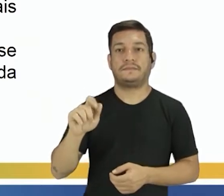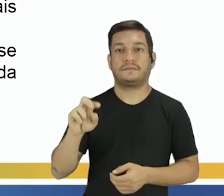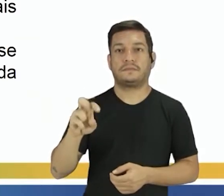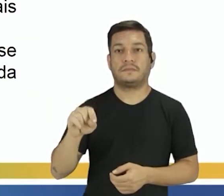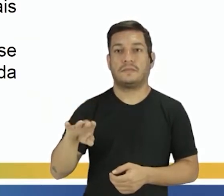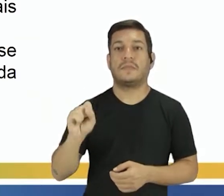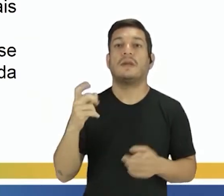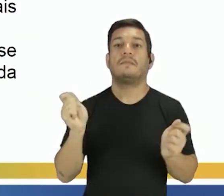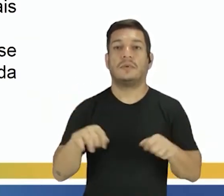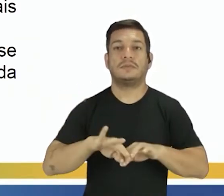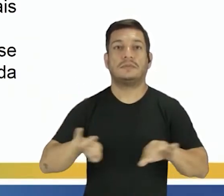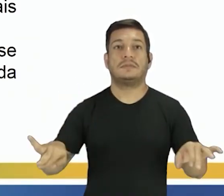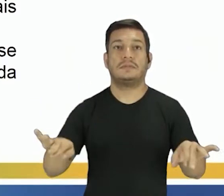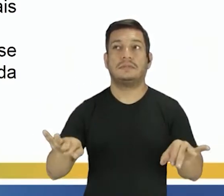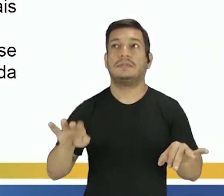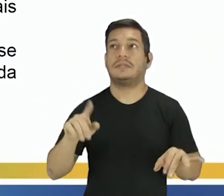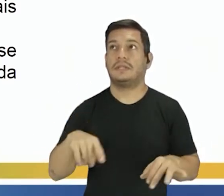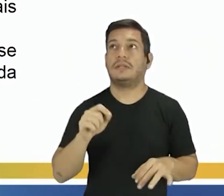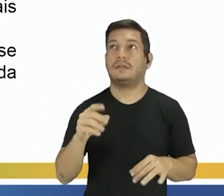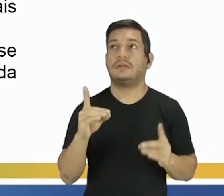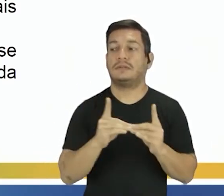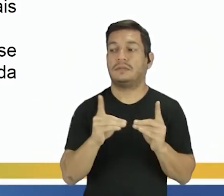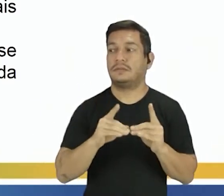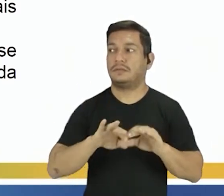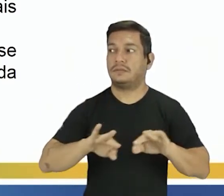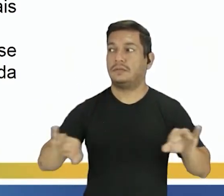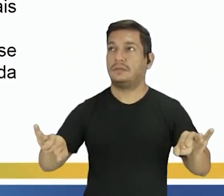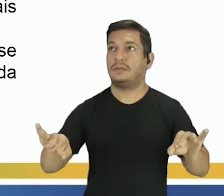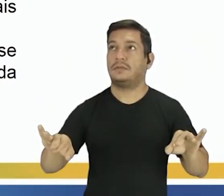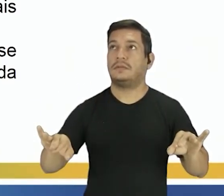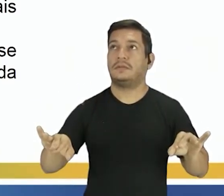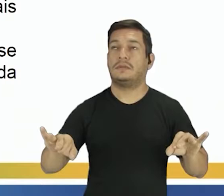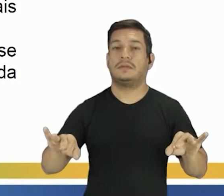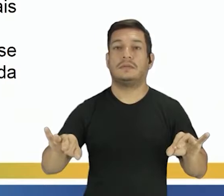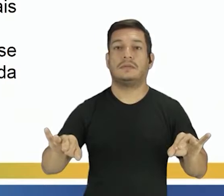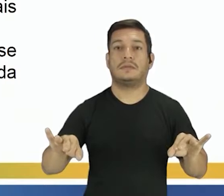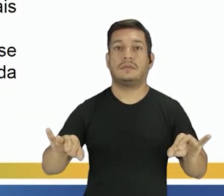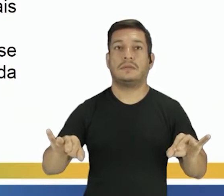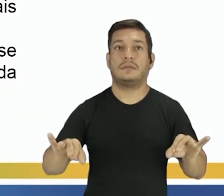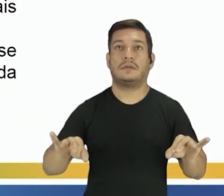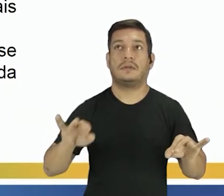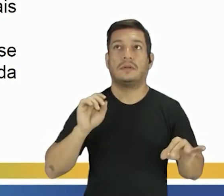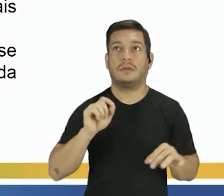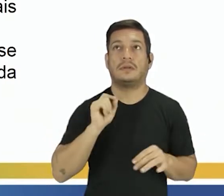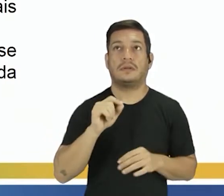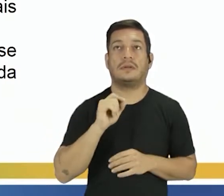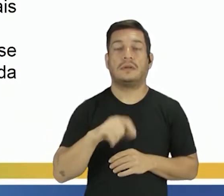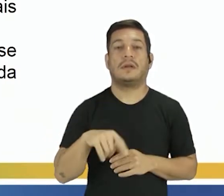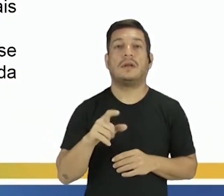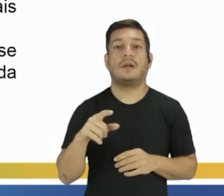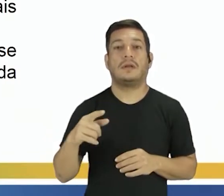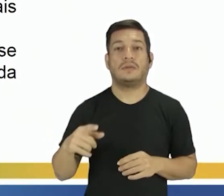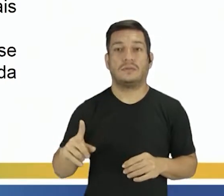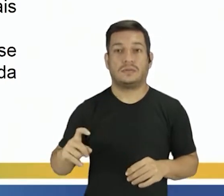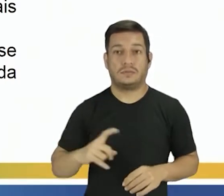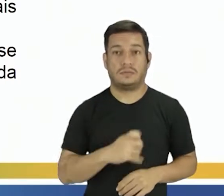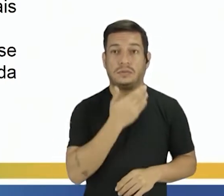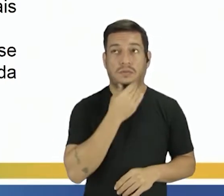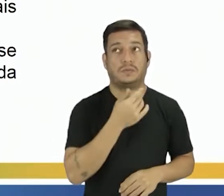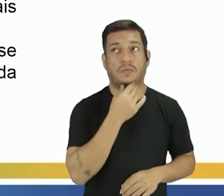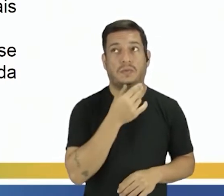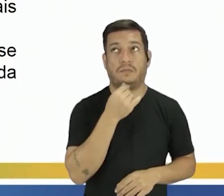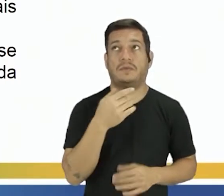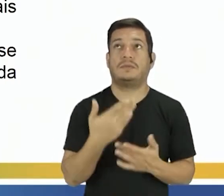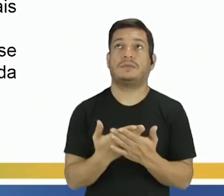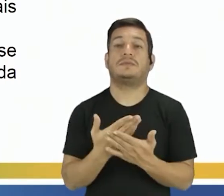ser separada, ela é didaticamente separada em espermatogênese, a produção dos gametas no homem, tá?